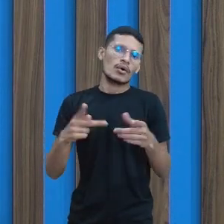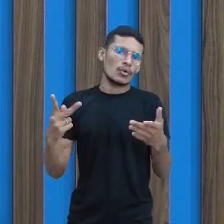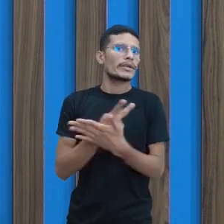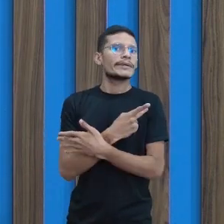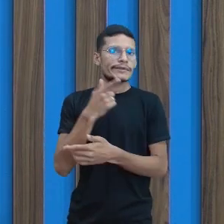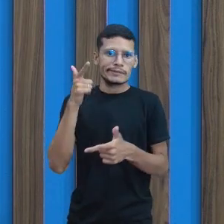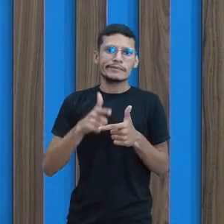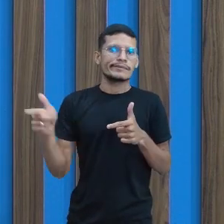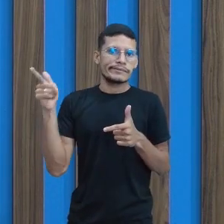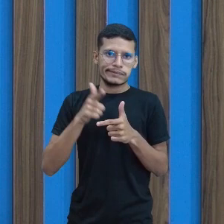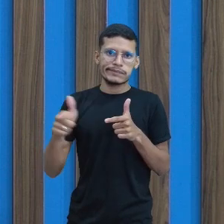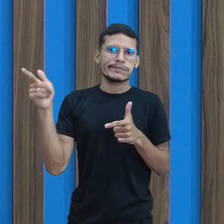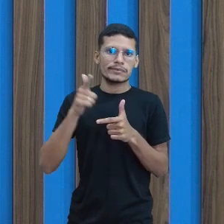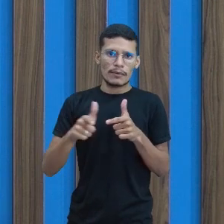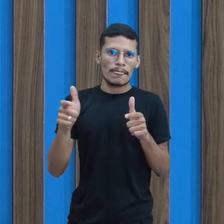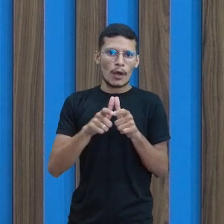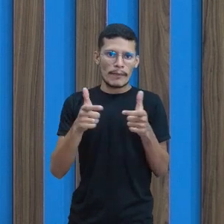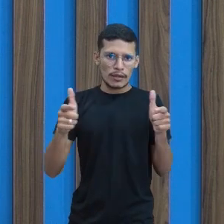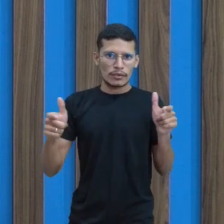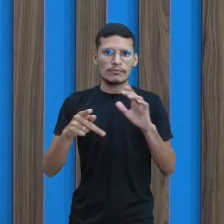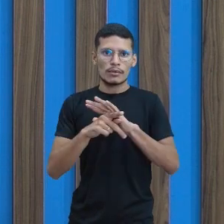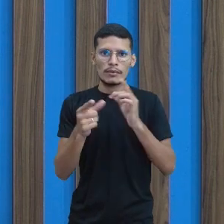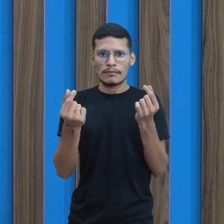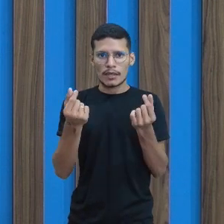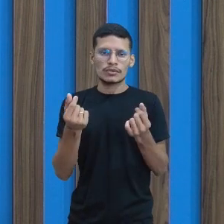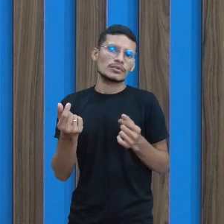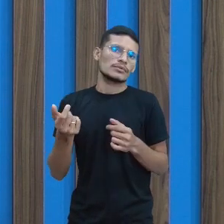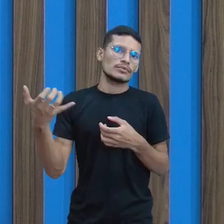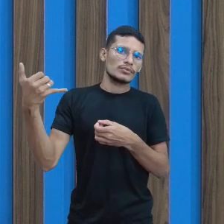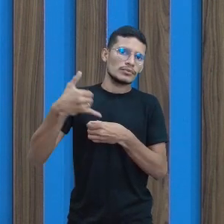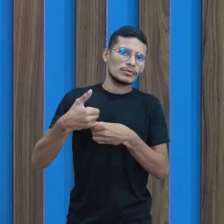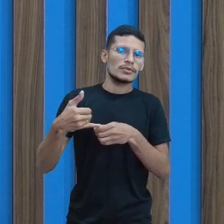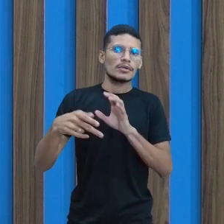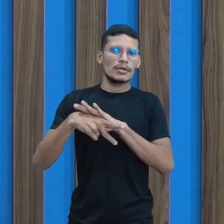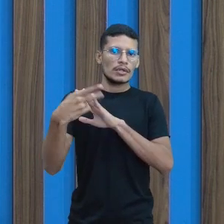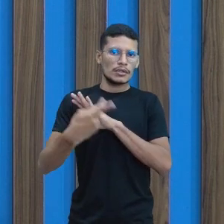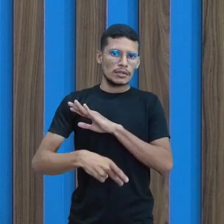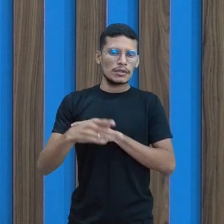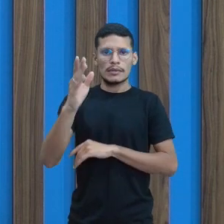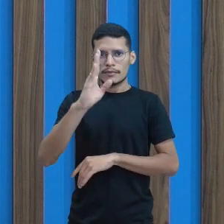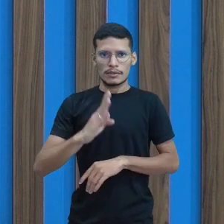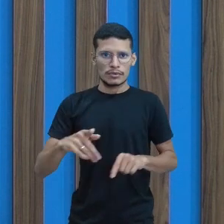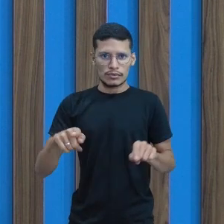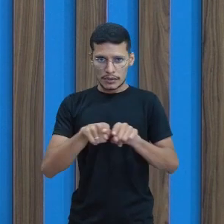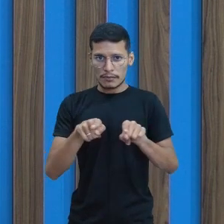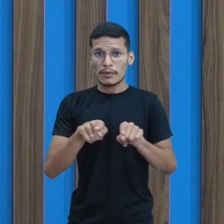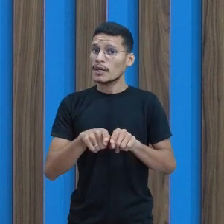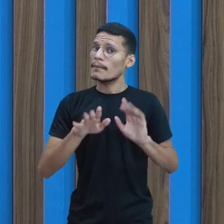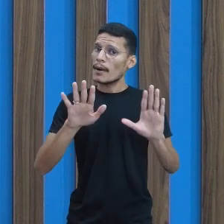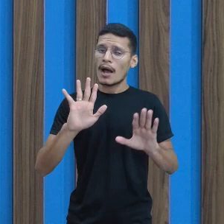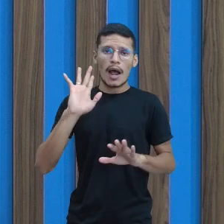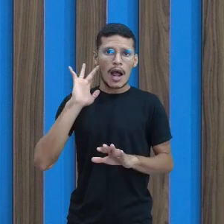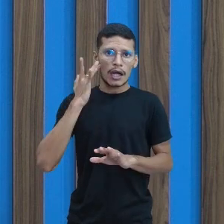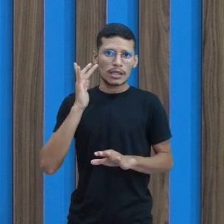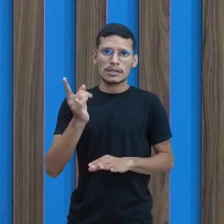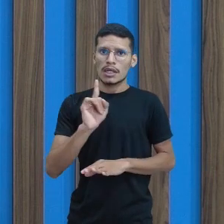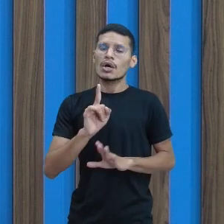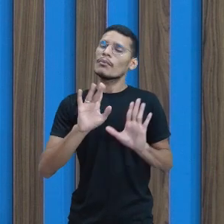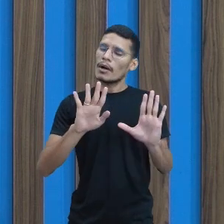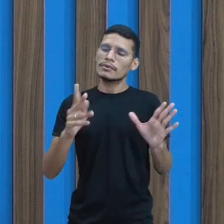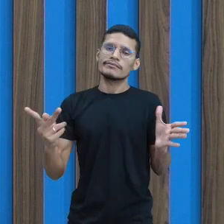né, em aumento do preço de combustível aqui também no Brasil. Então a gente acha que não,